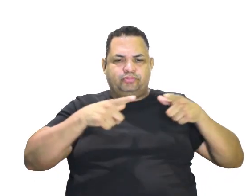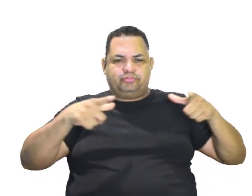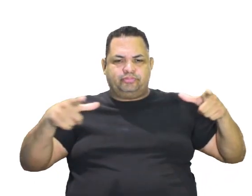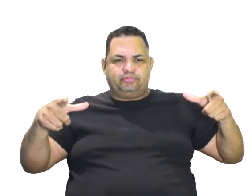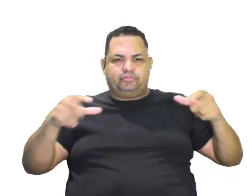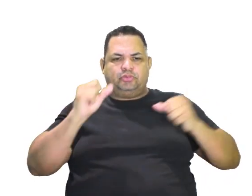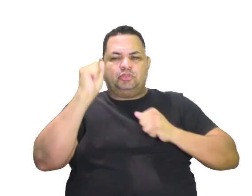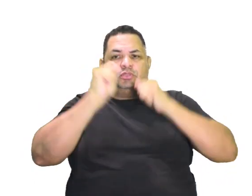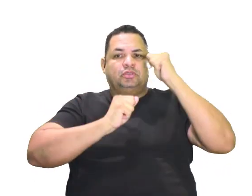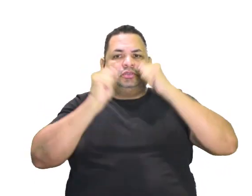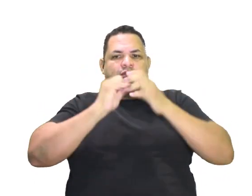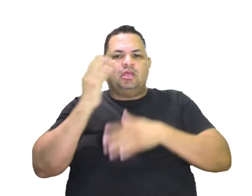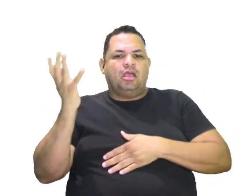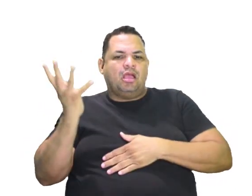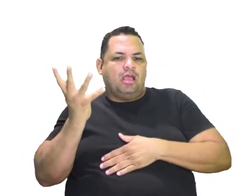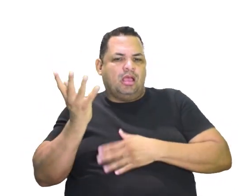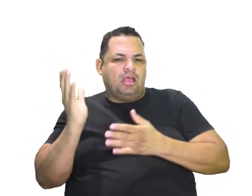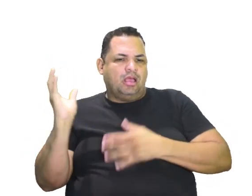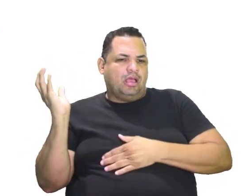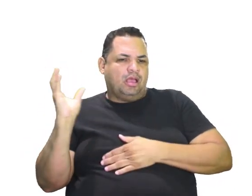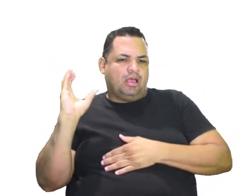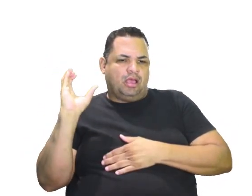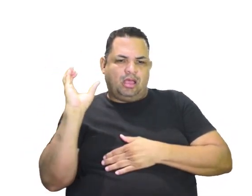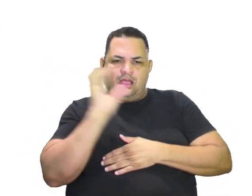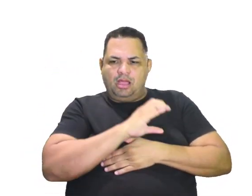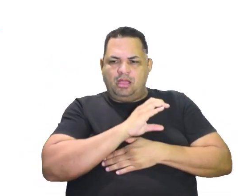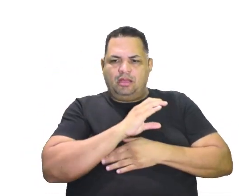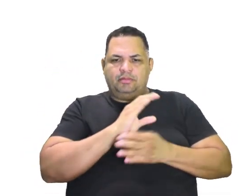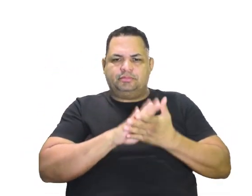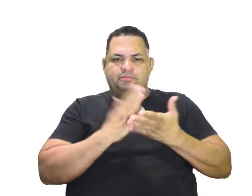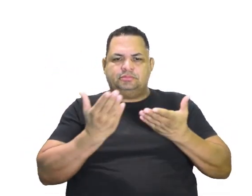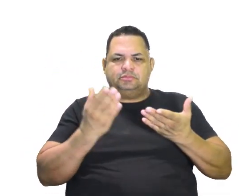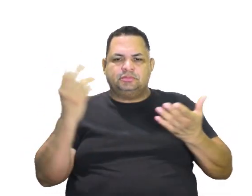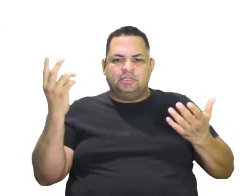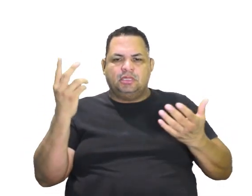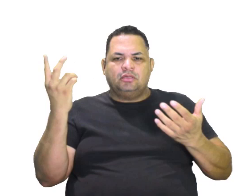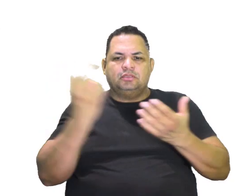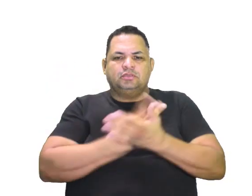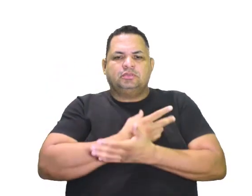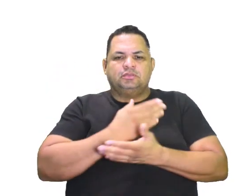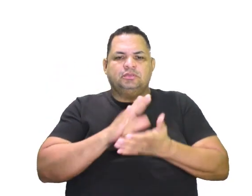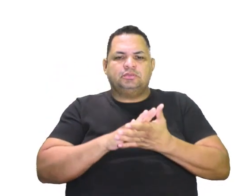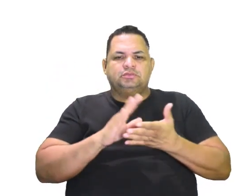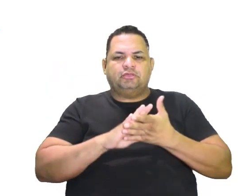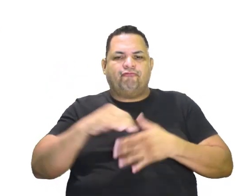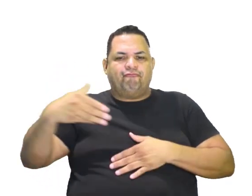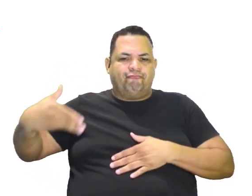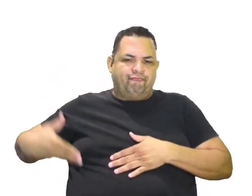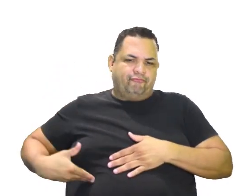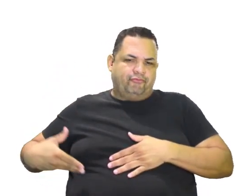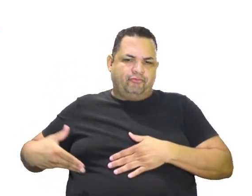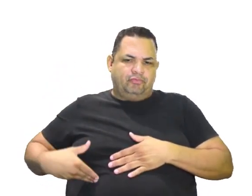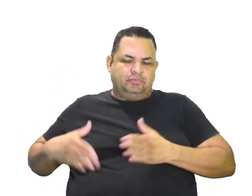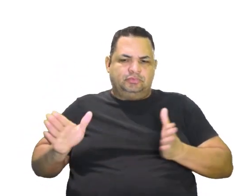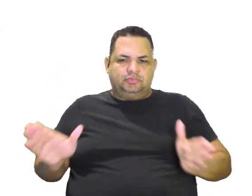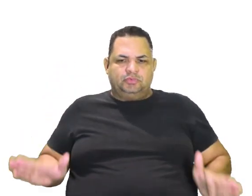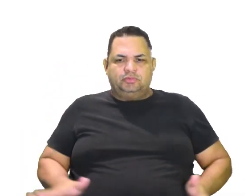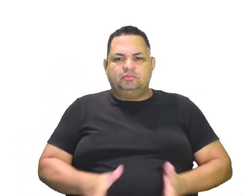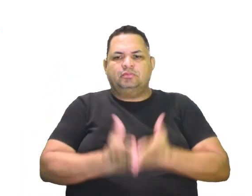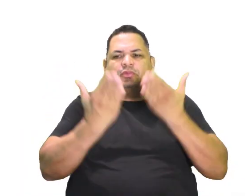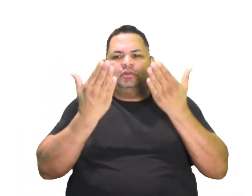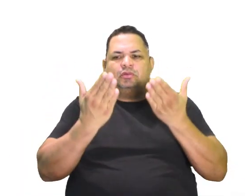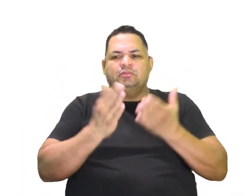industrialização acelerada que causou grande privação e miséria dos pobres. Isso foi muito retratado nos quadros,